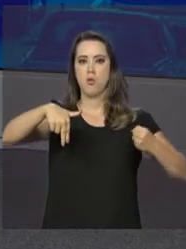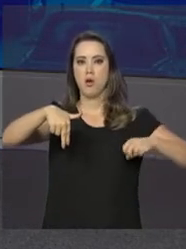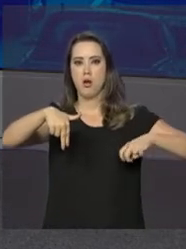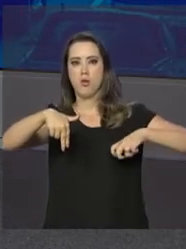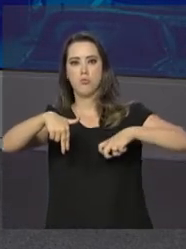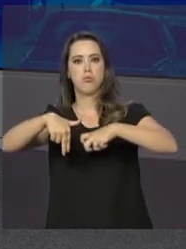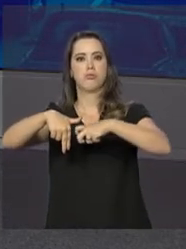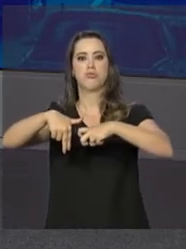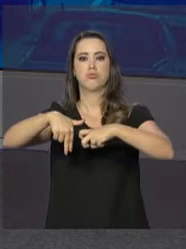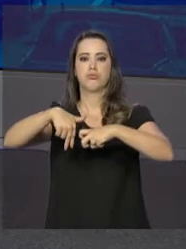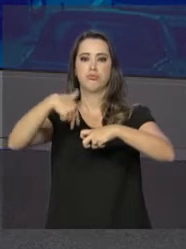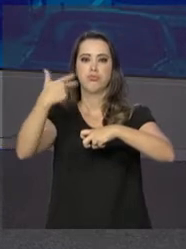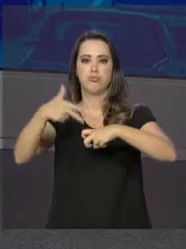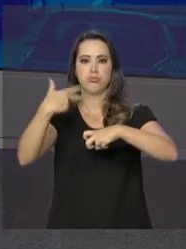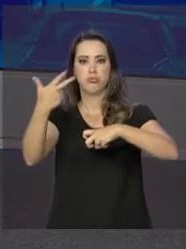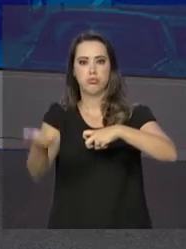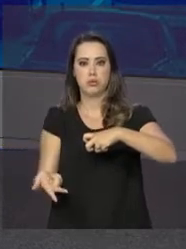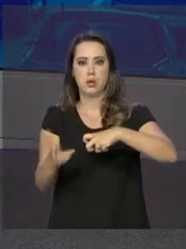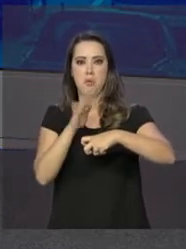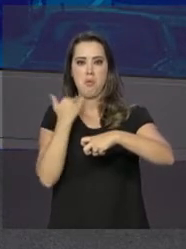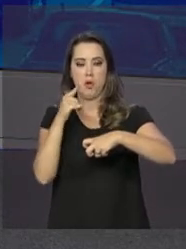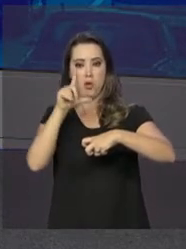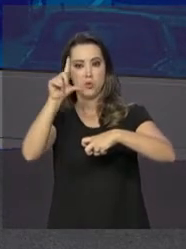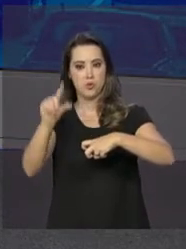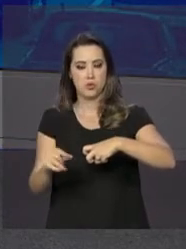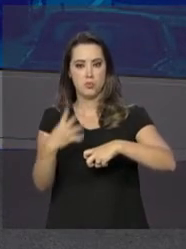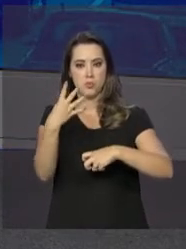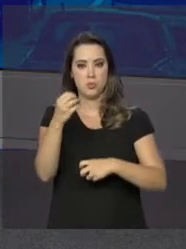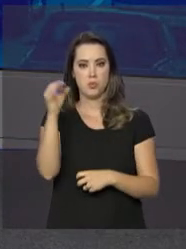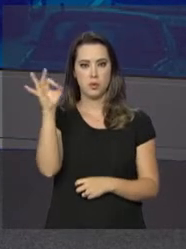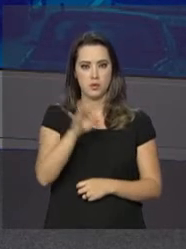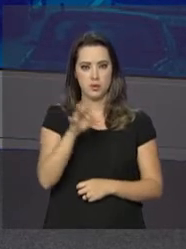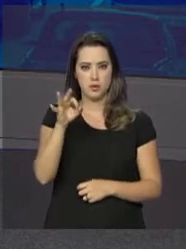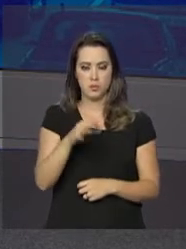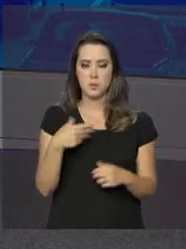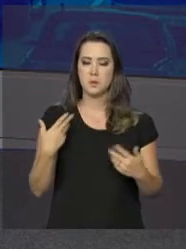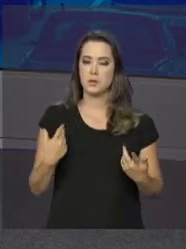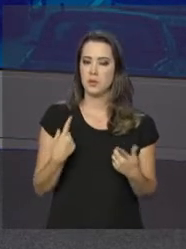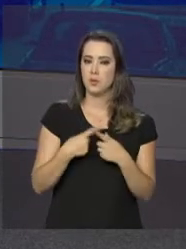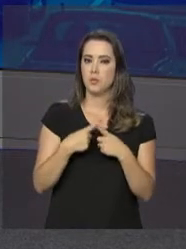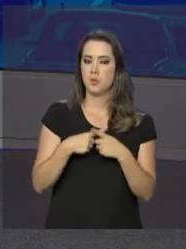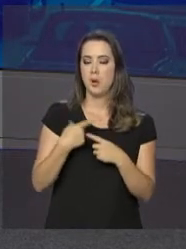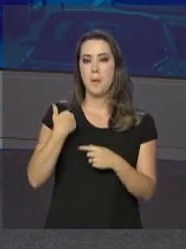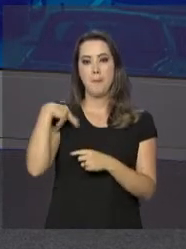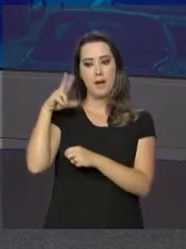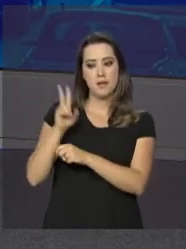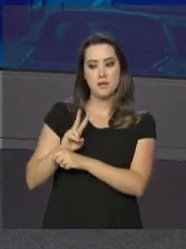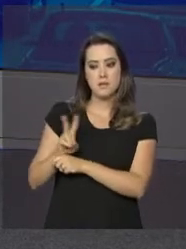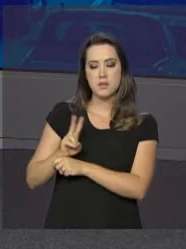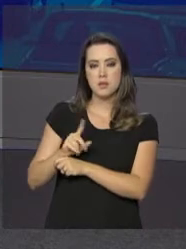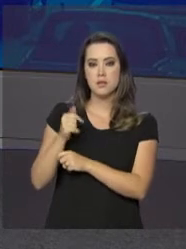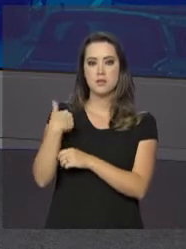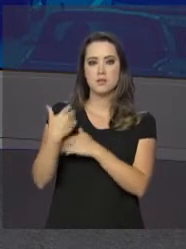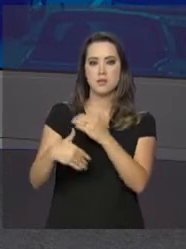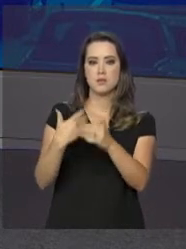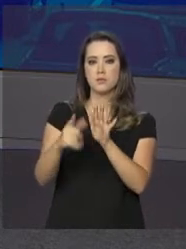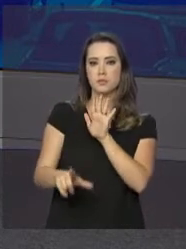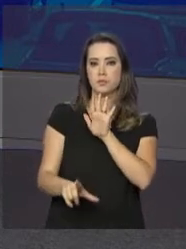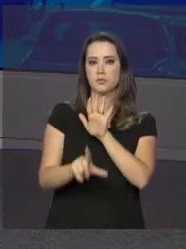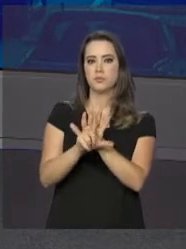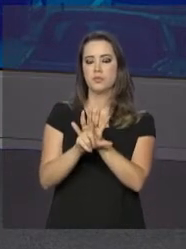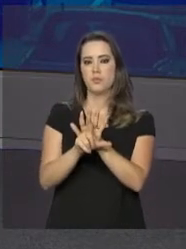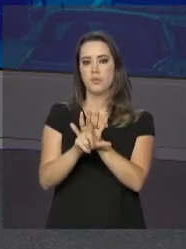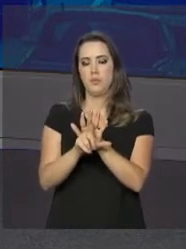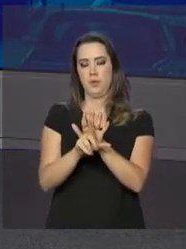40% para o ministério da saúde essa queda pode ter relação com o aumento na fiscalização e avanços na legislação